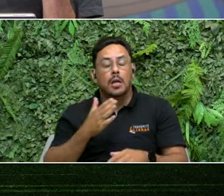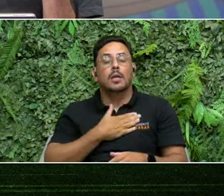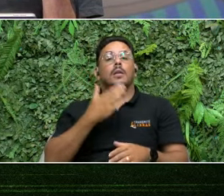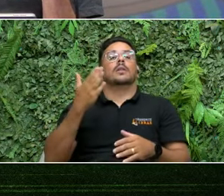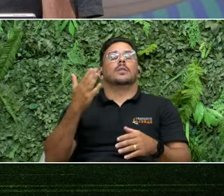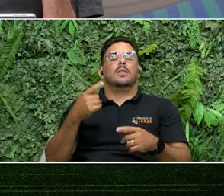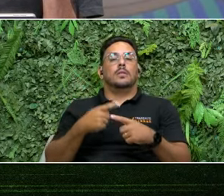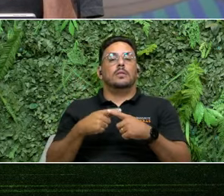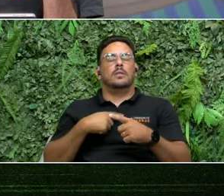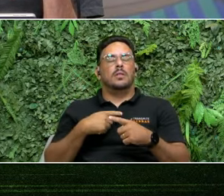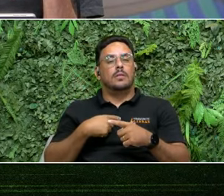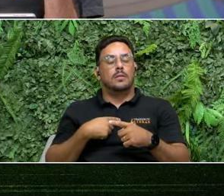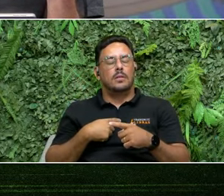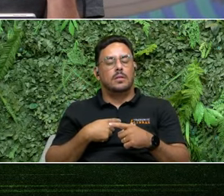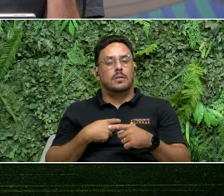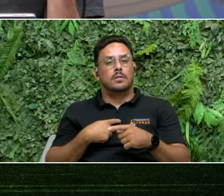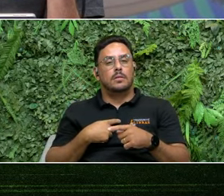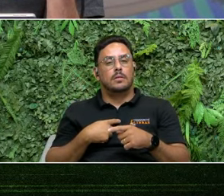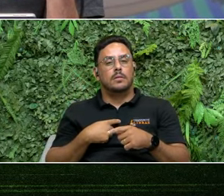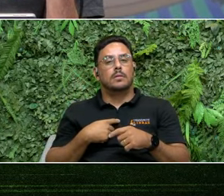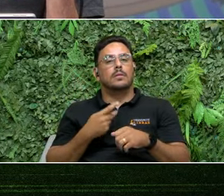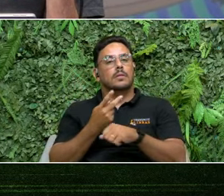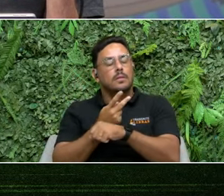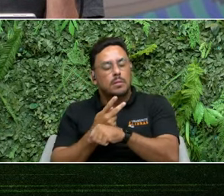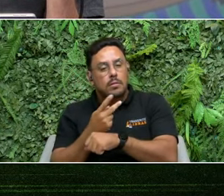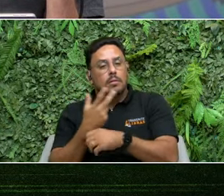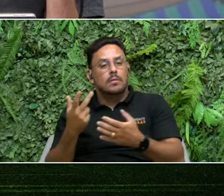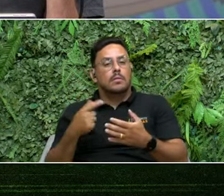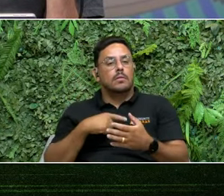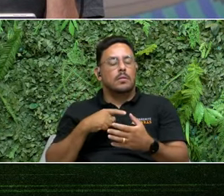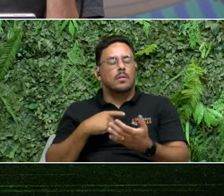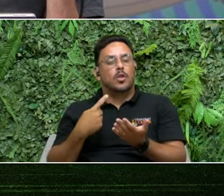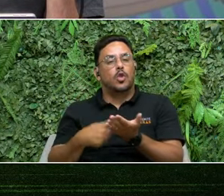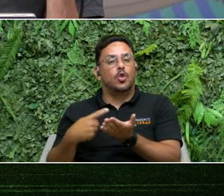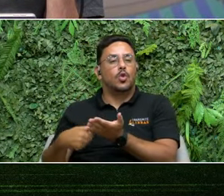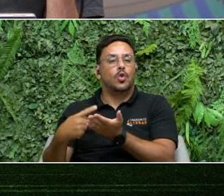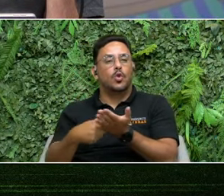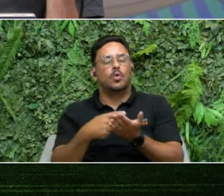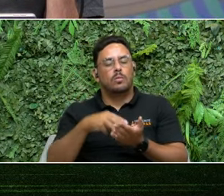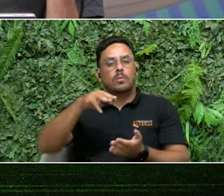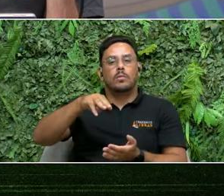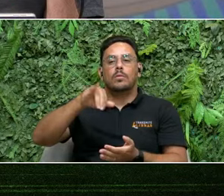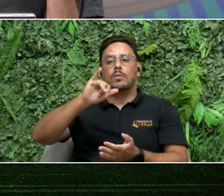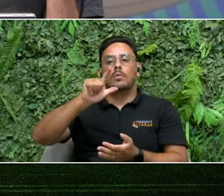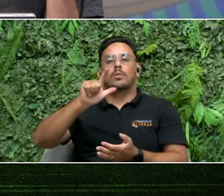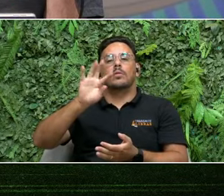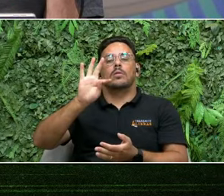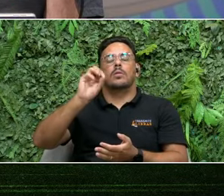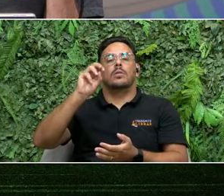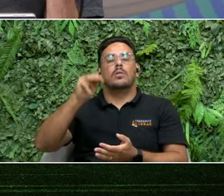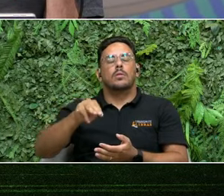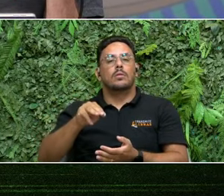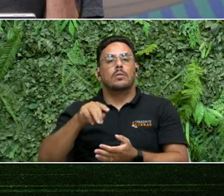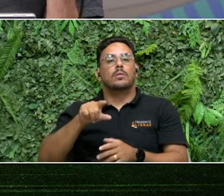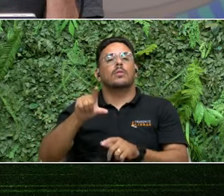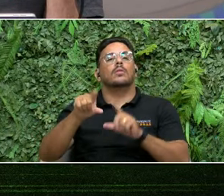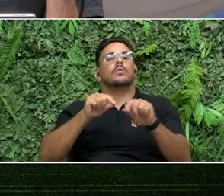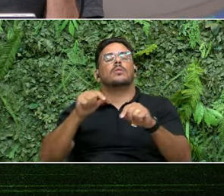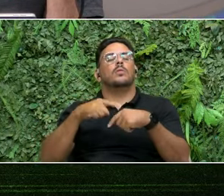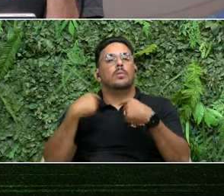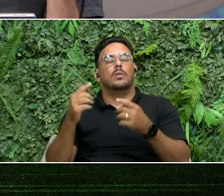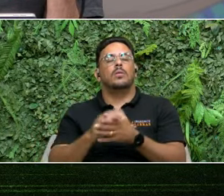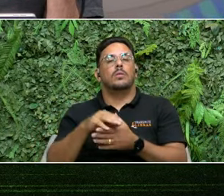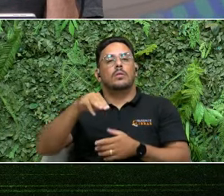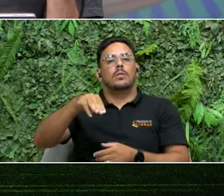ó eu vou com relator não tô aqui convidando voto com Miltão aí mas o jubert foi na frente e decidiu pra gente